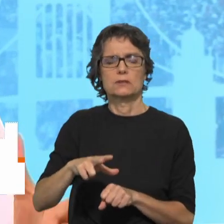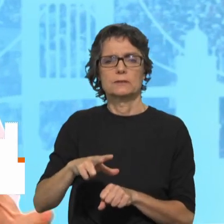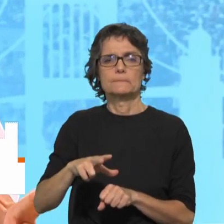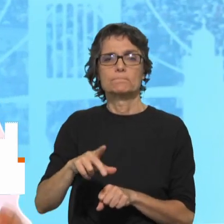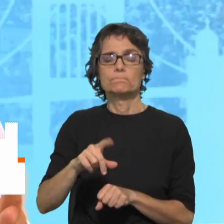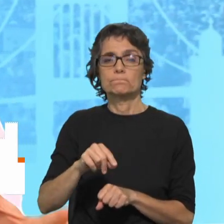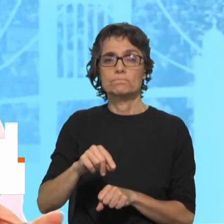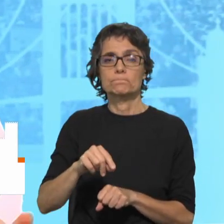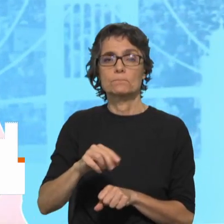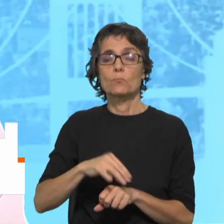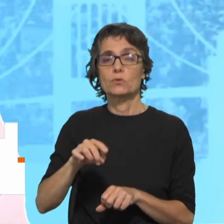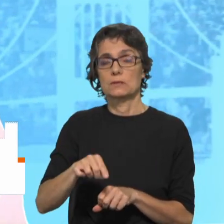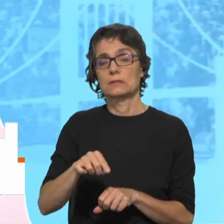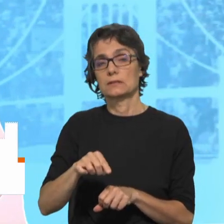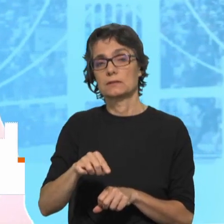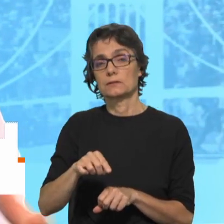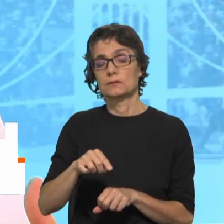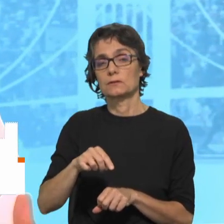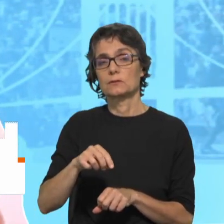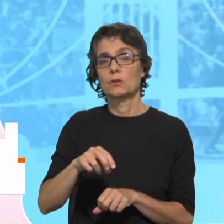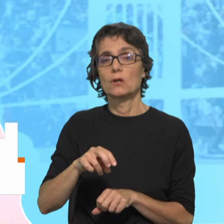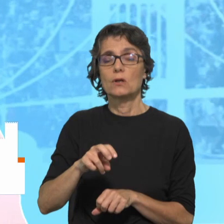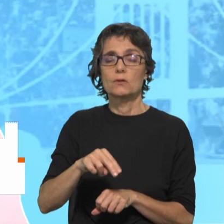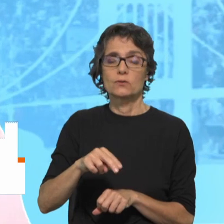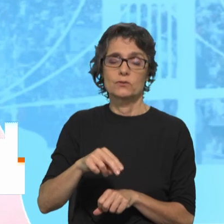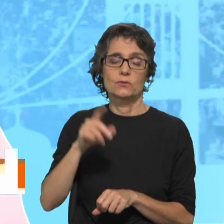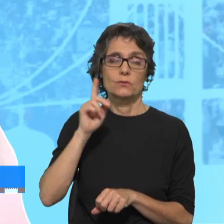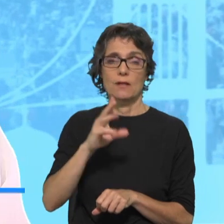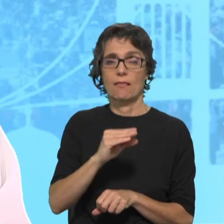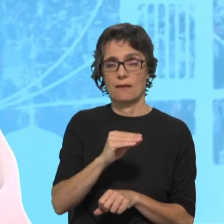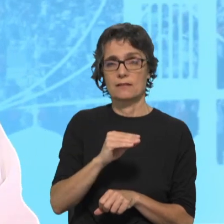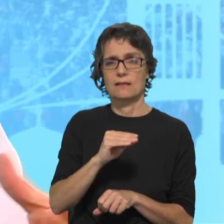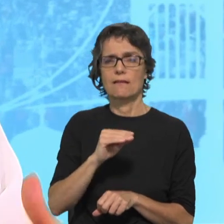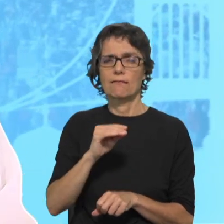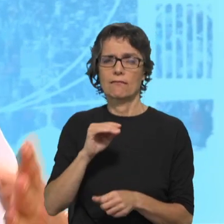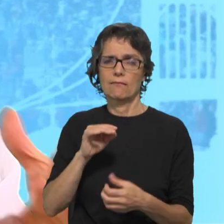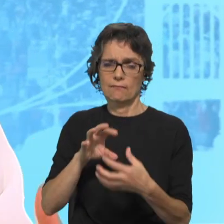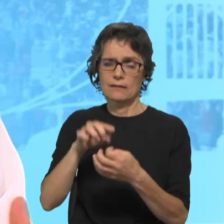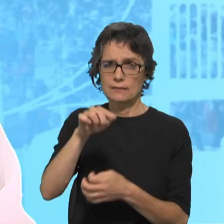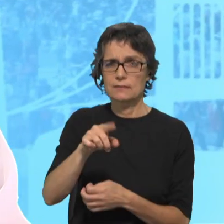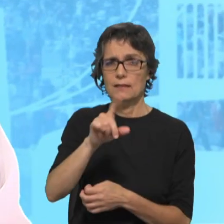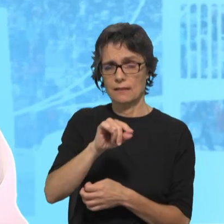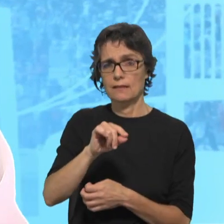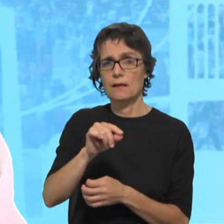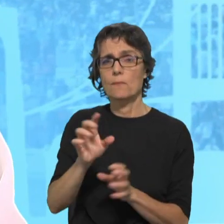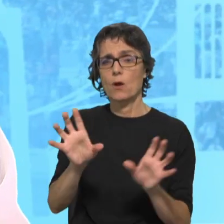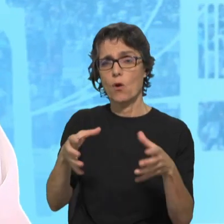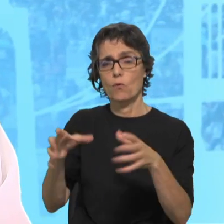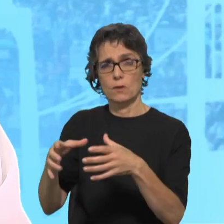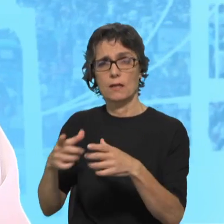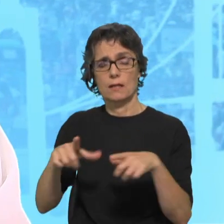10 de junho hoje está muito ligado com a diáspora portuguesa, mas também tem a ver com as comunidades de língua oficial